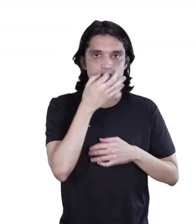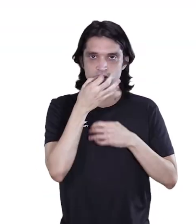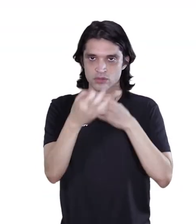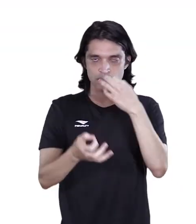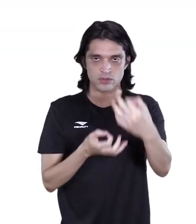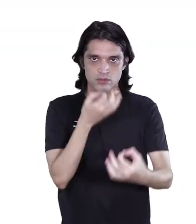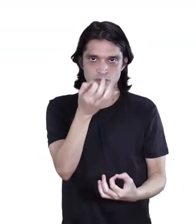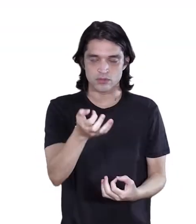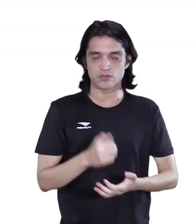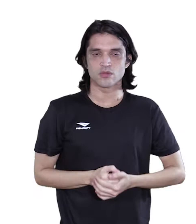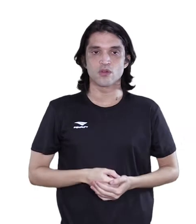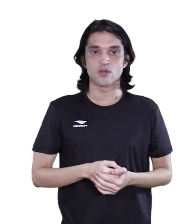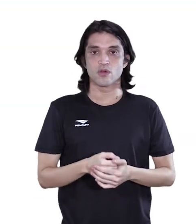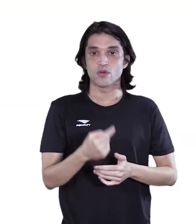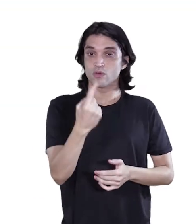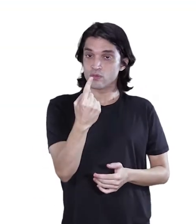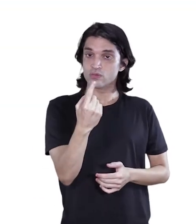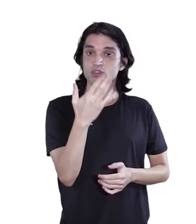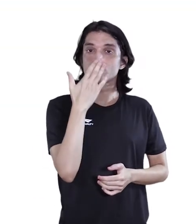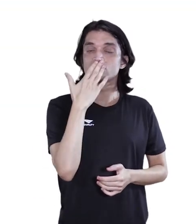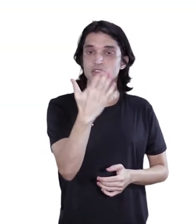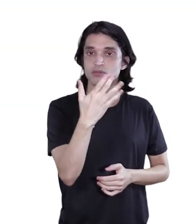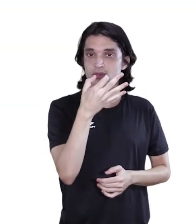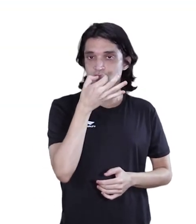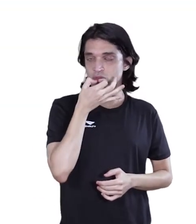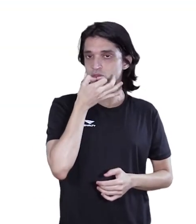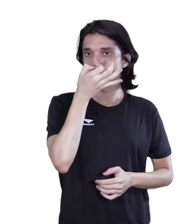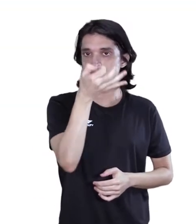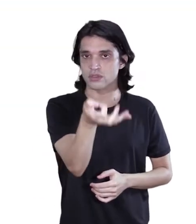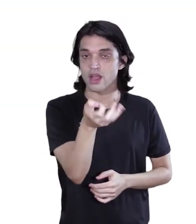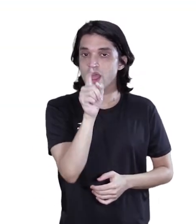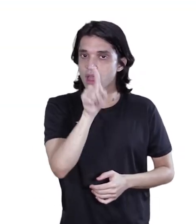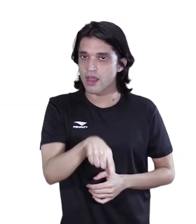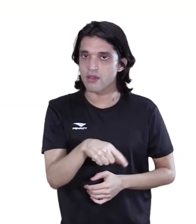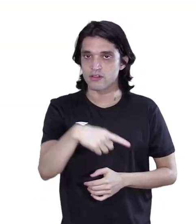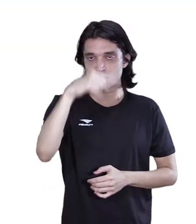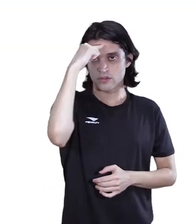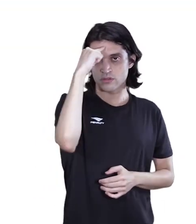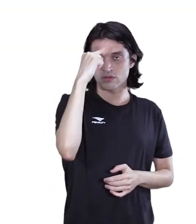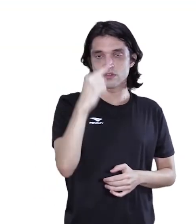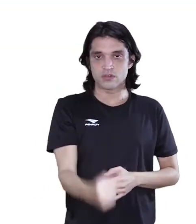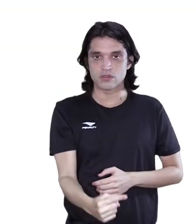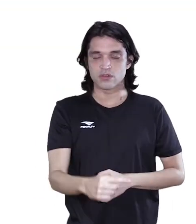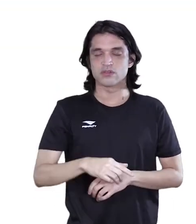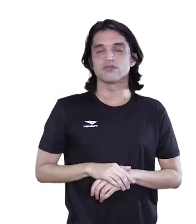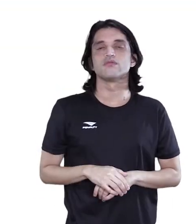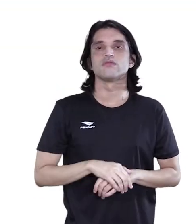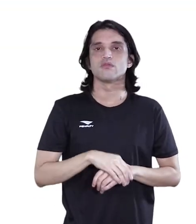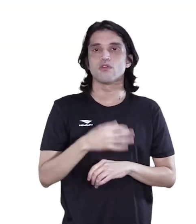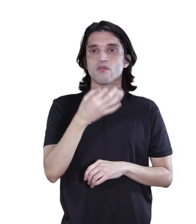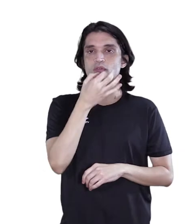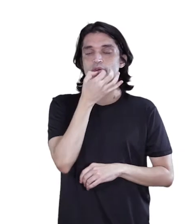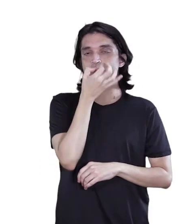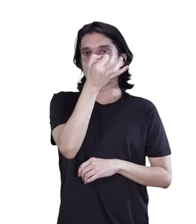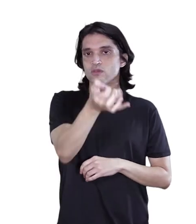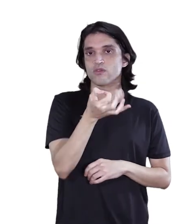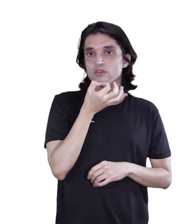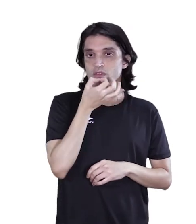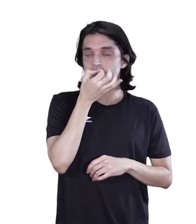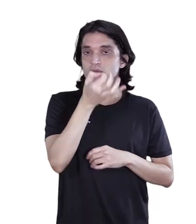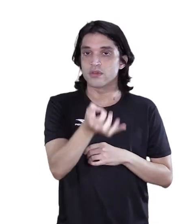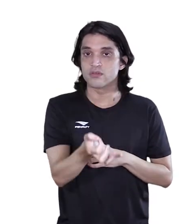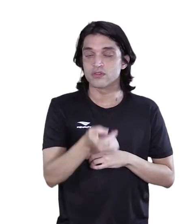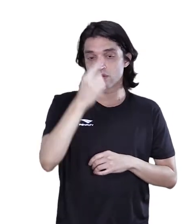tipo de argumento muito utilizado é o argumento de autoridade. No argumento de autoridade, o auditório é levado a aceitar a validade da tese